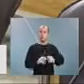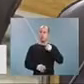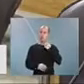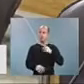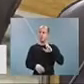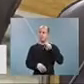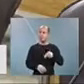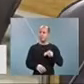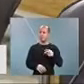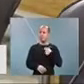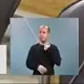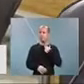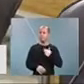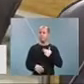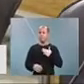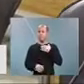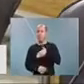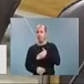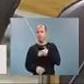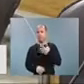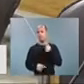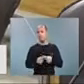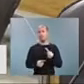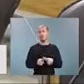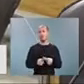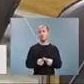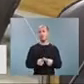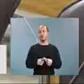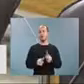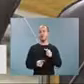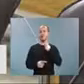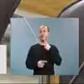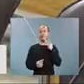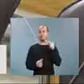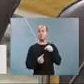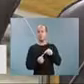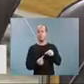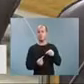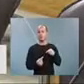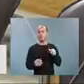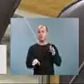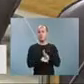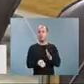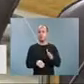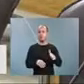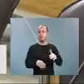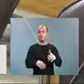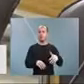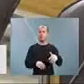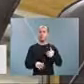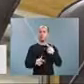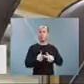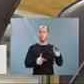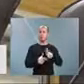Grande do Norte, não podemos alcançar o objetivo de chegar nas cidades sem o transtorno